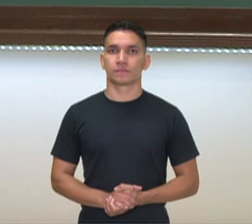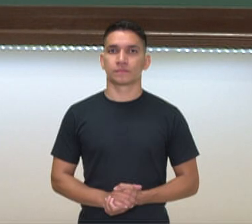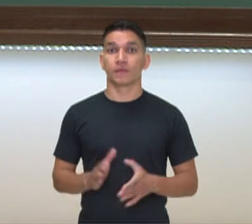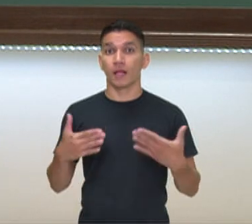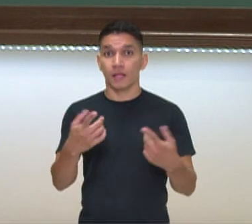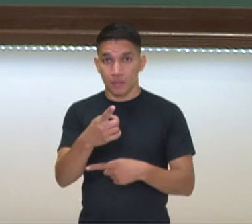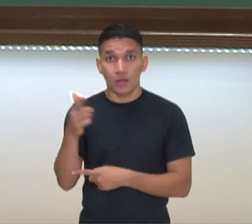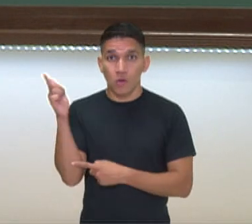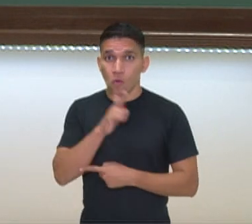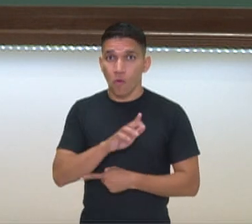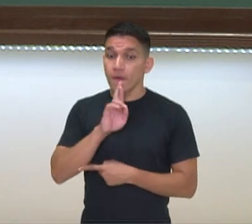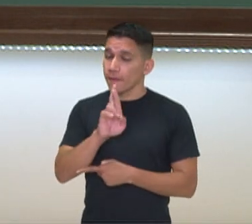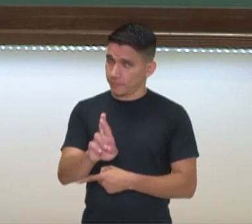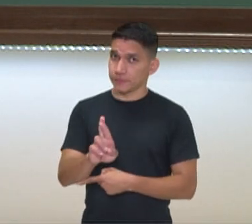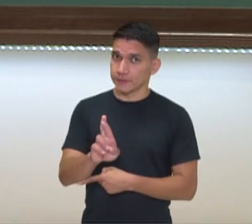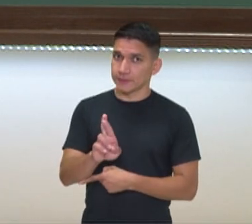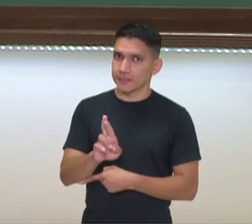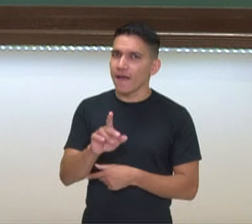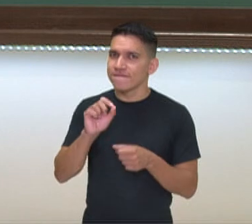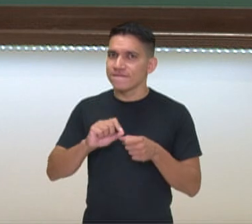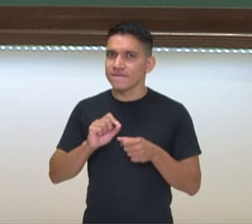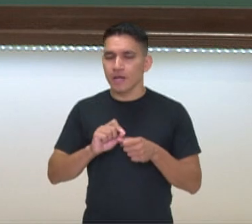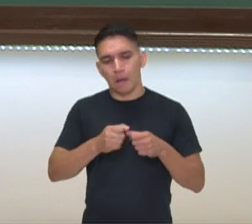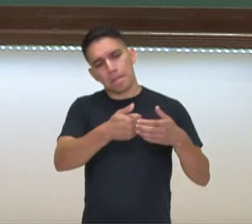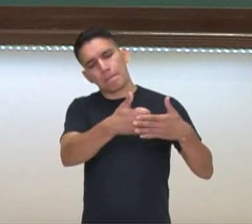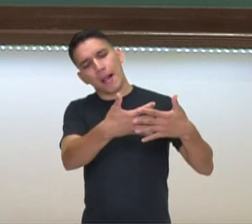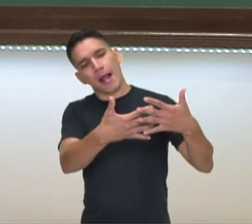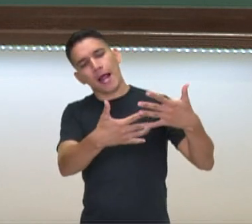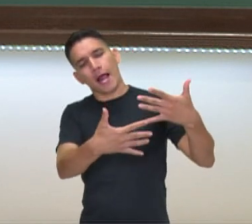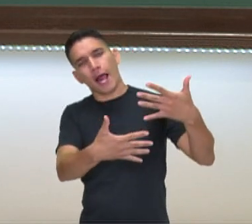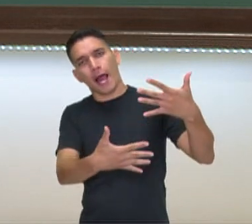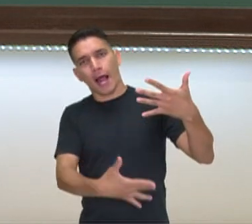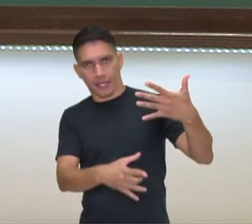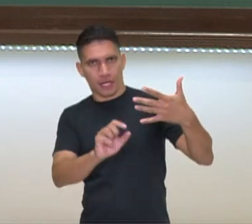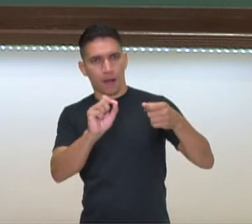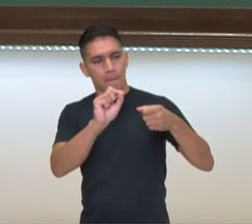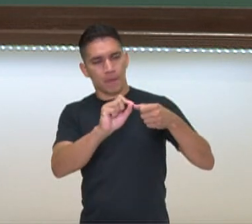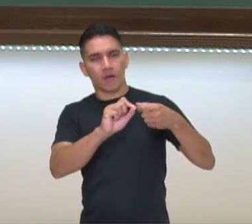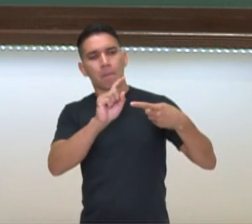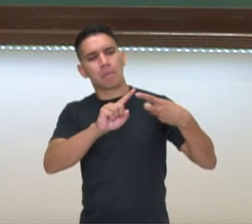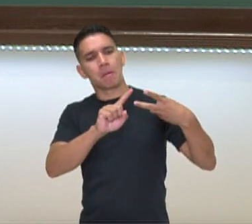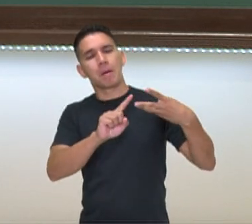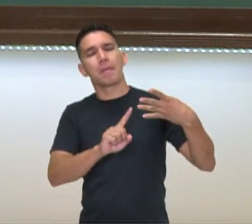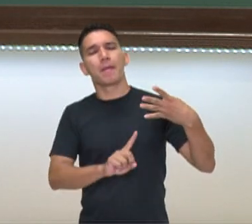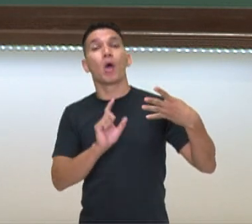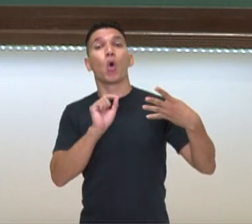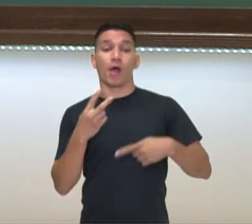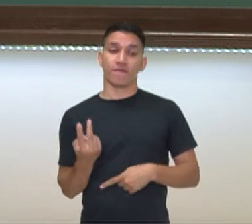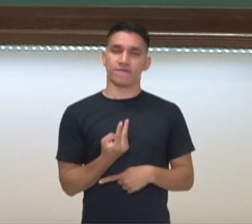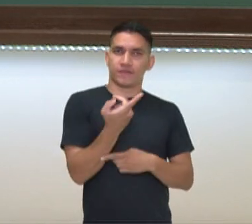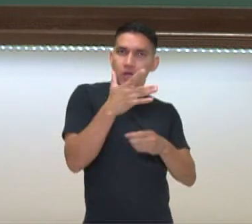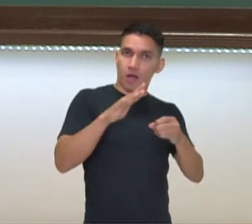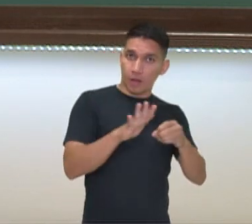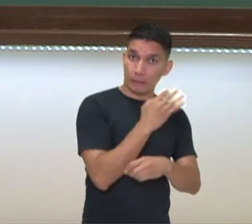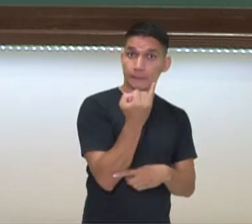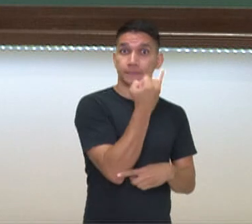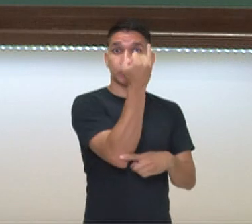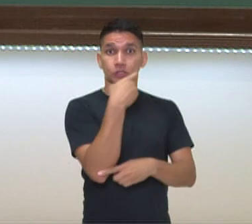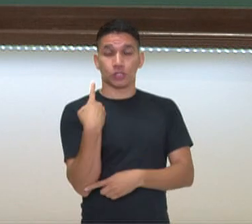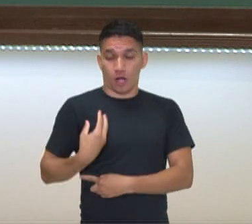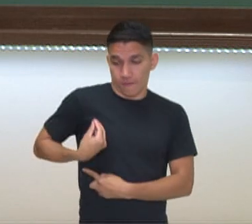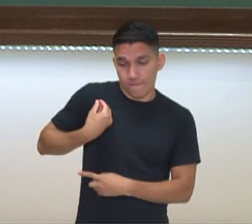E aí, pessoal, conseguiram responder, fizeram aquela lista bem bacana aí com os valores absolutos importantes para a